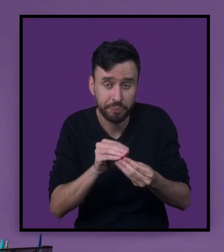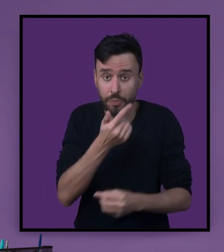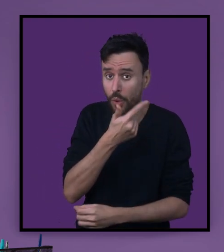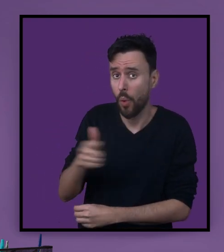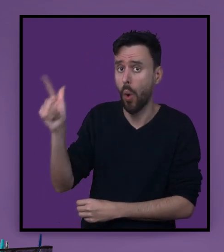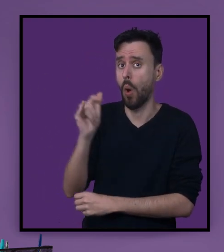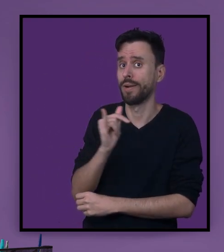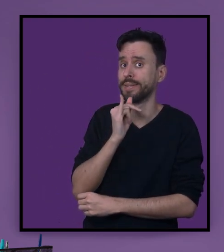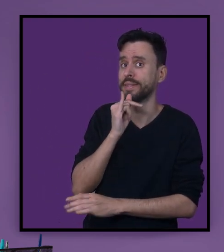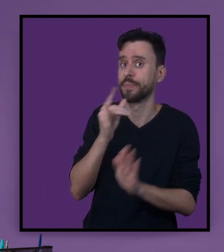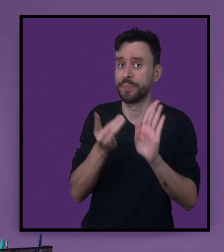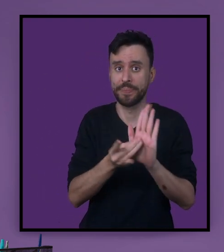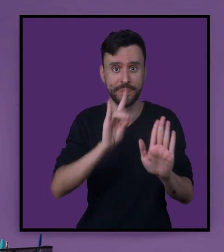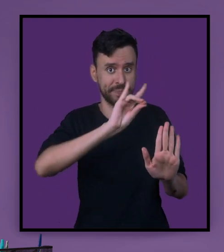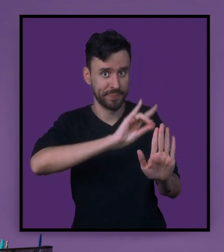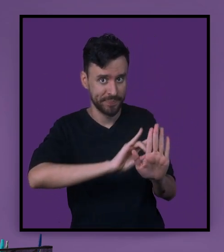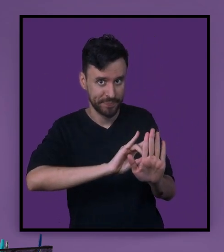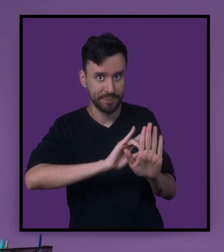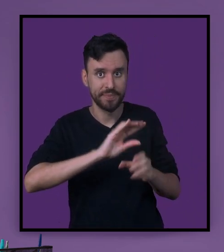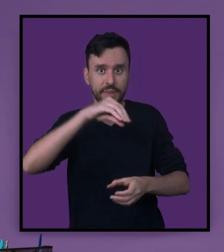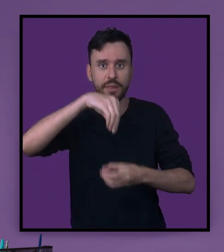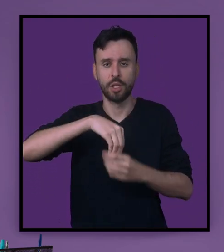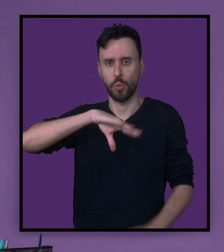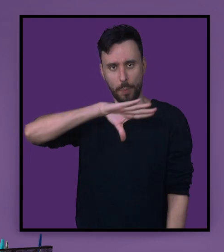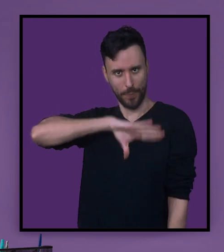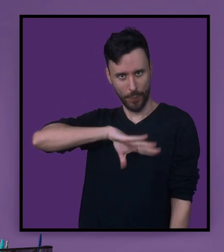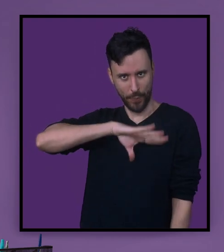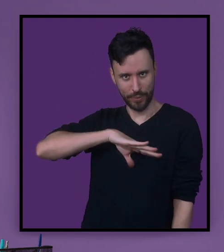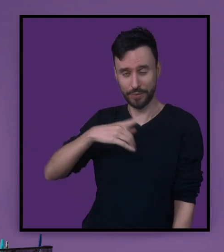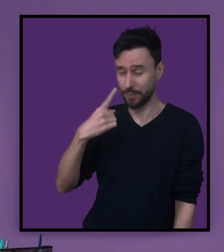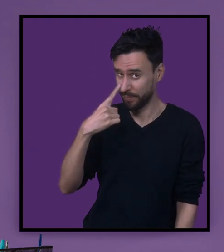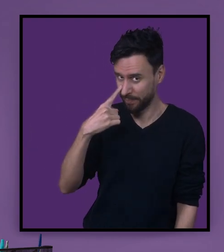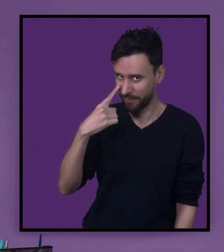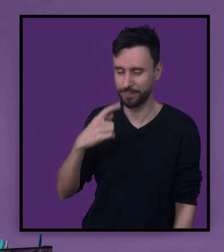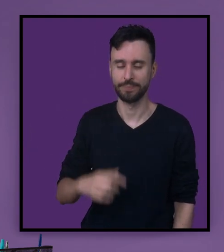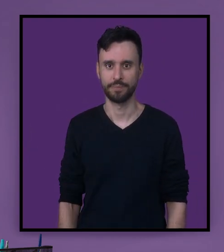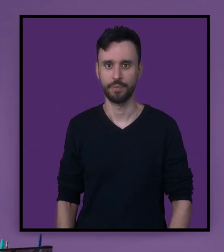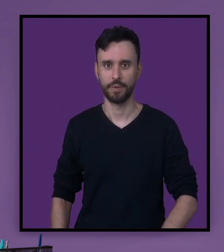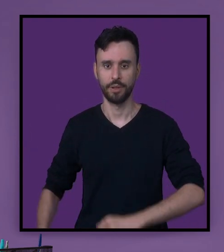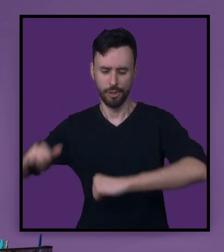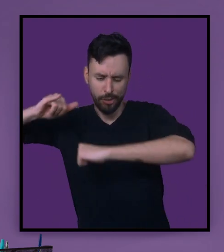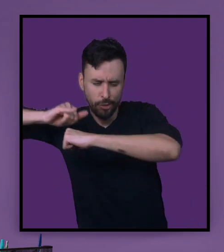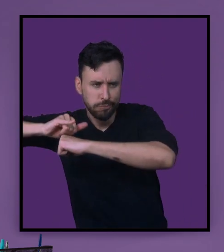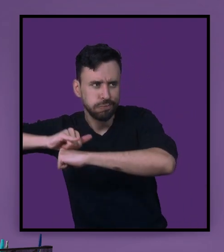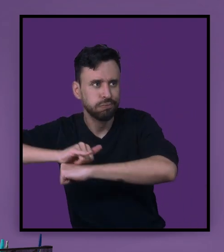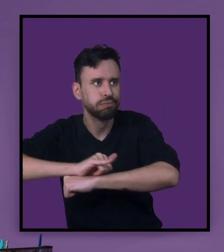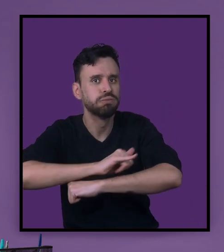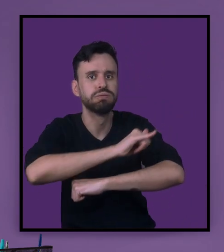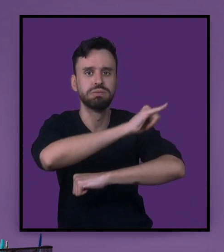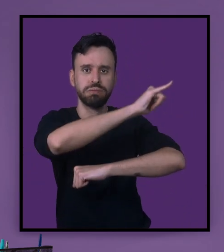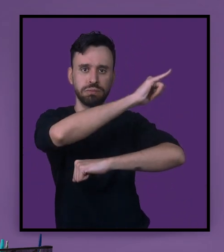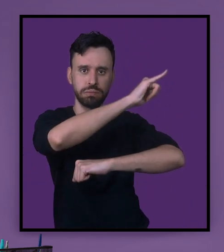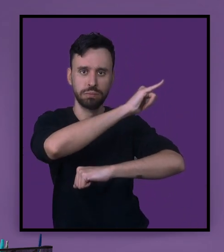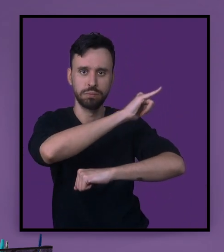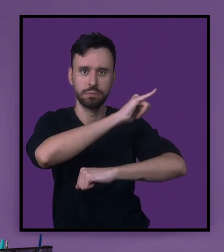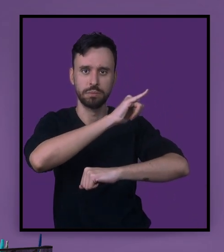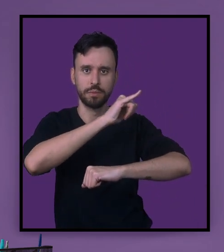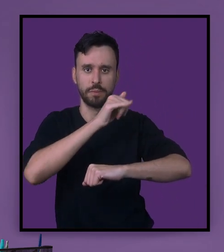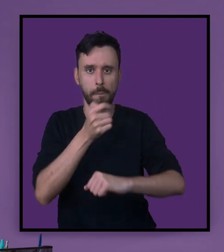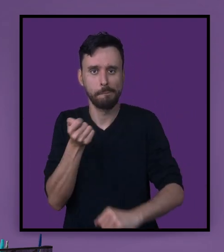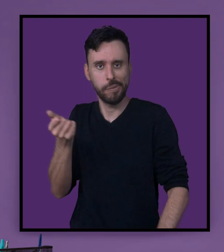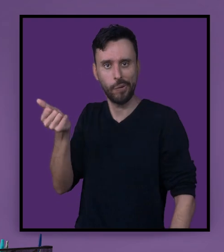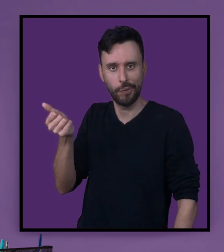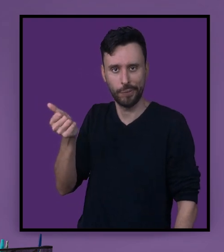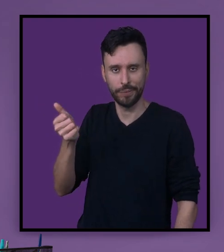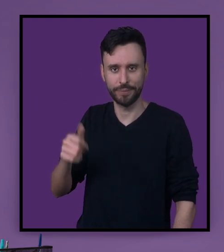Vamos entender outro exemplo de catacrese na língua portuguesa. Embarcou há